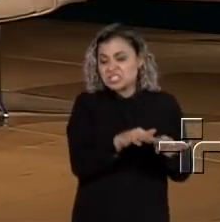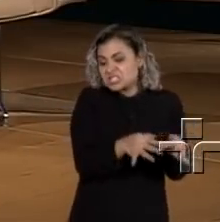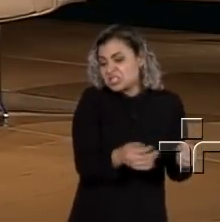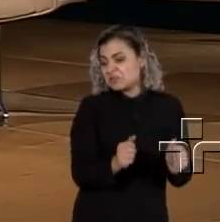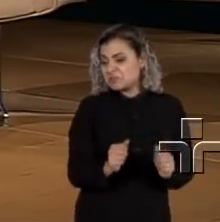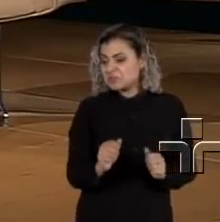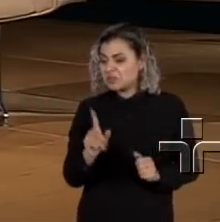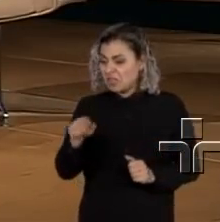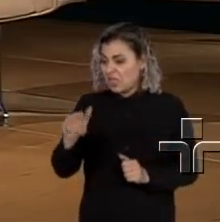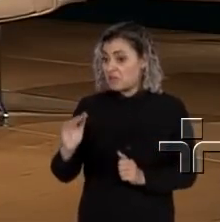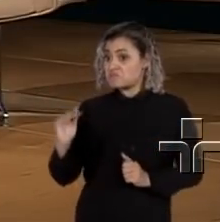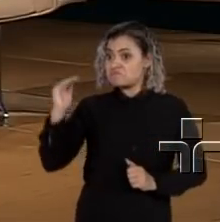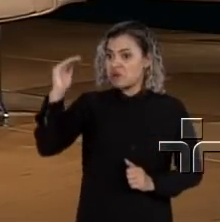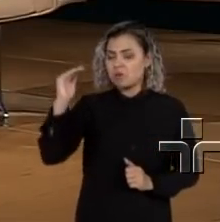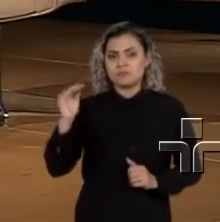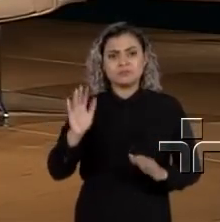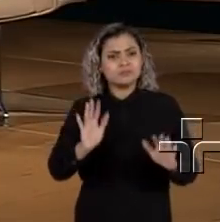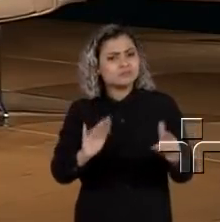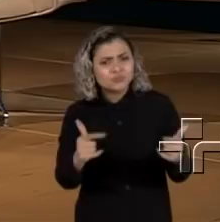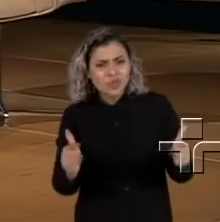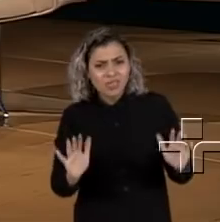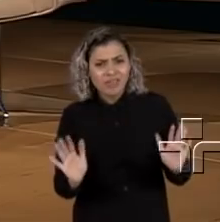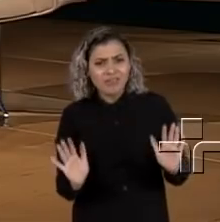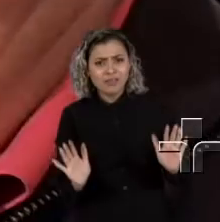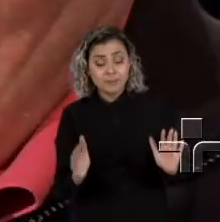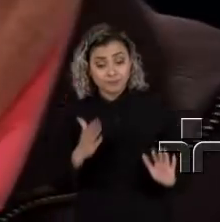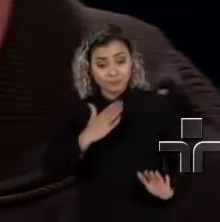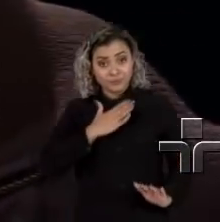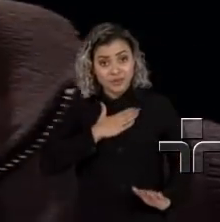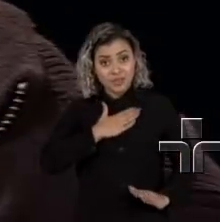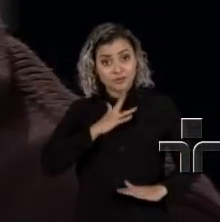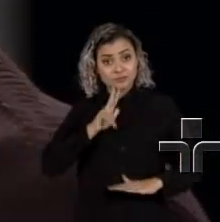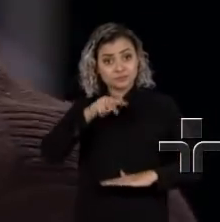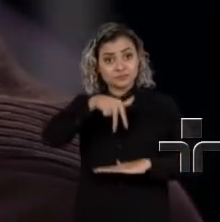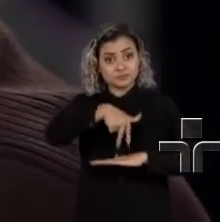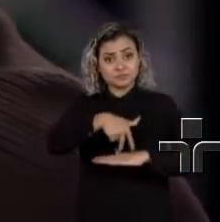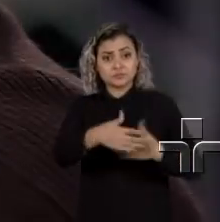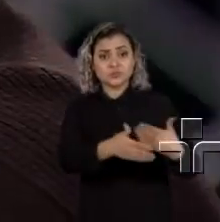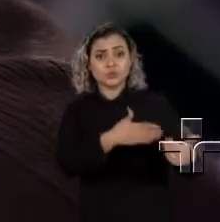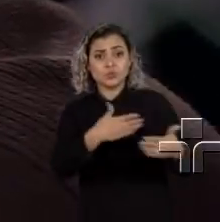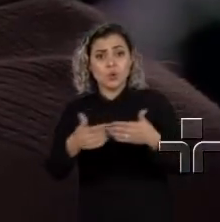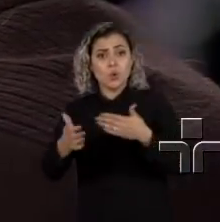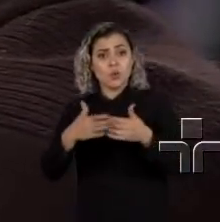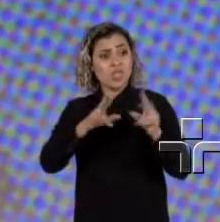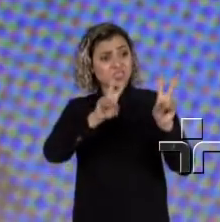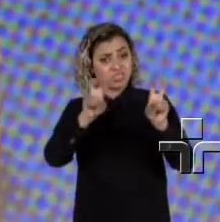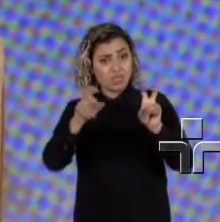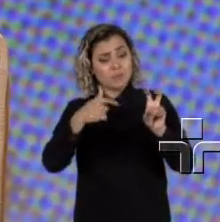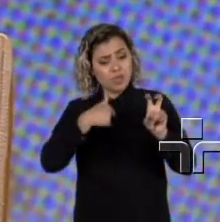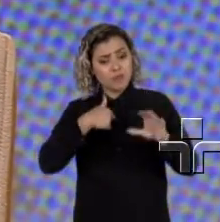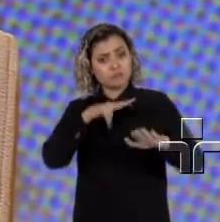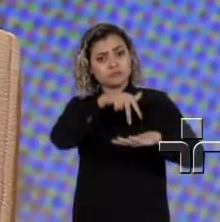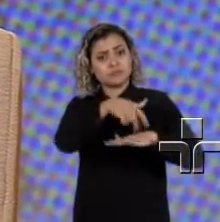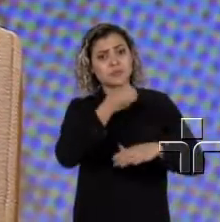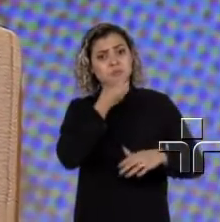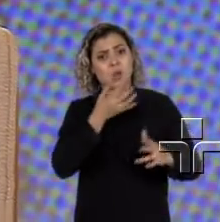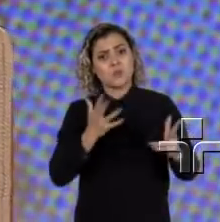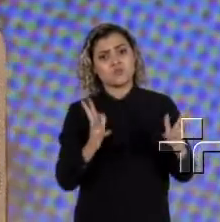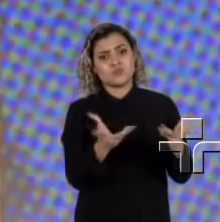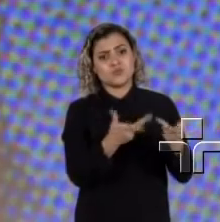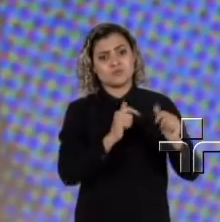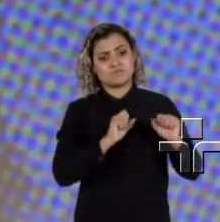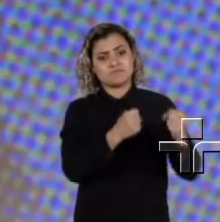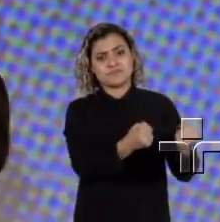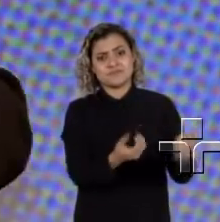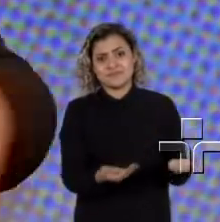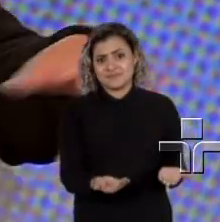grande. Não tem. Eu sou protagonista de qualquer fala minha. Eu sempre botei isso na cabeça.